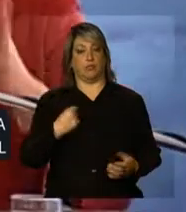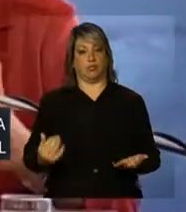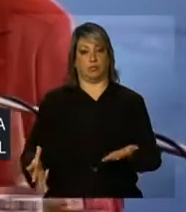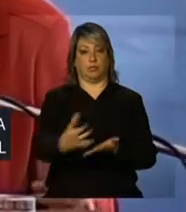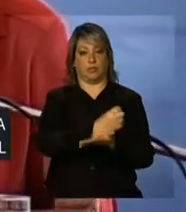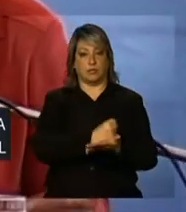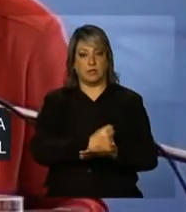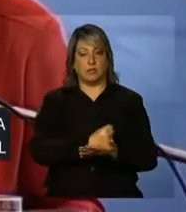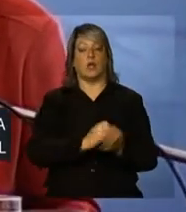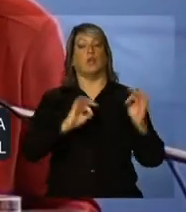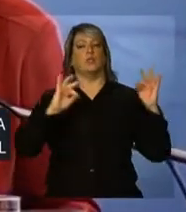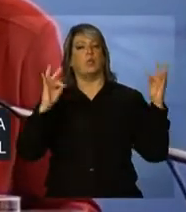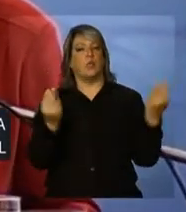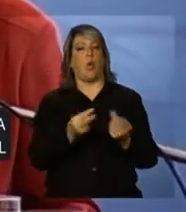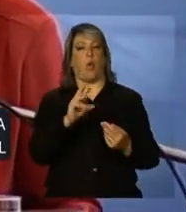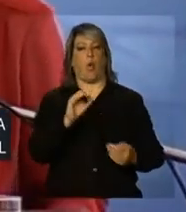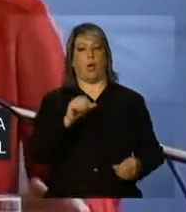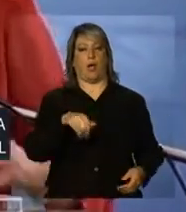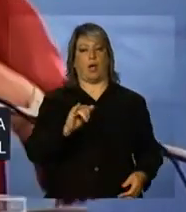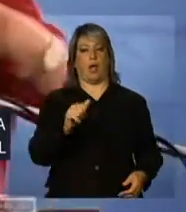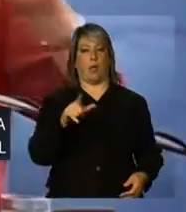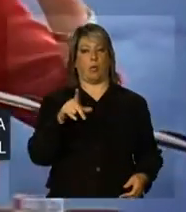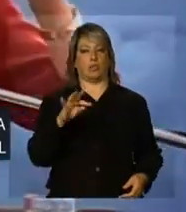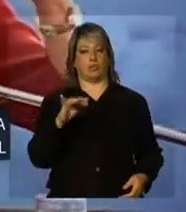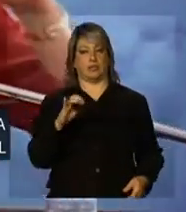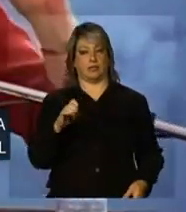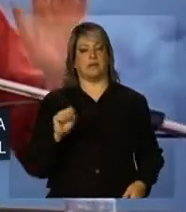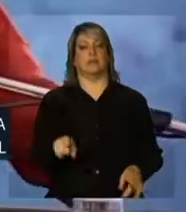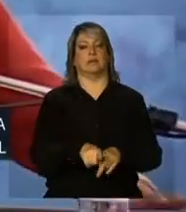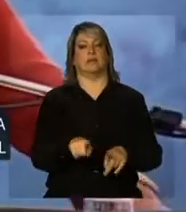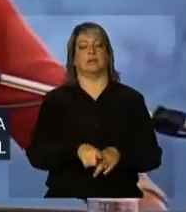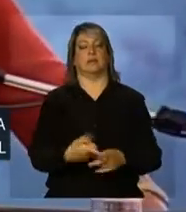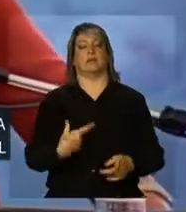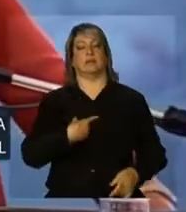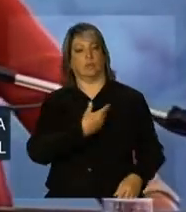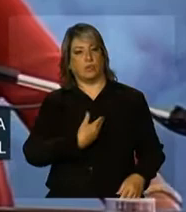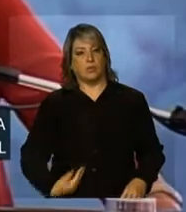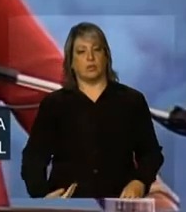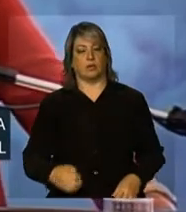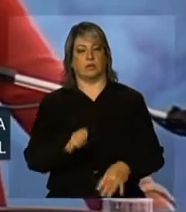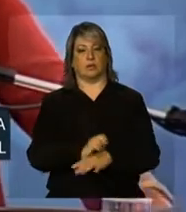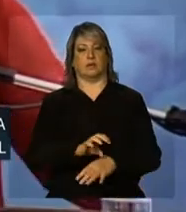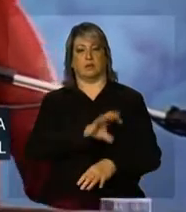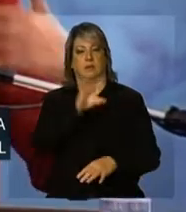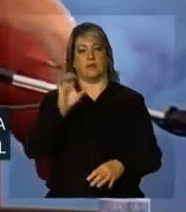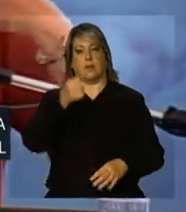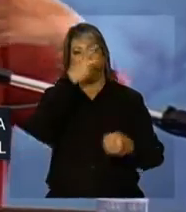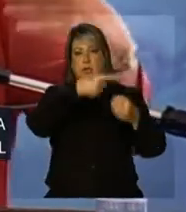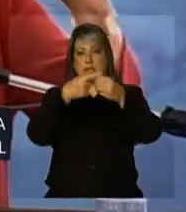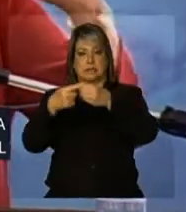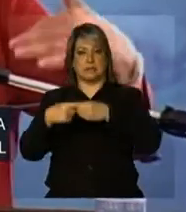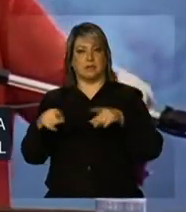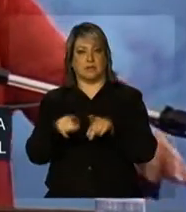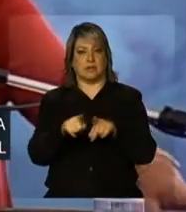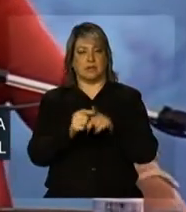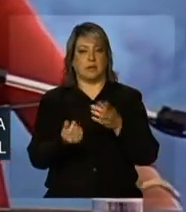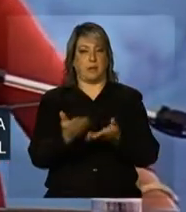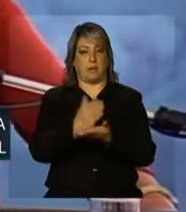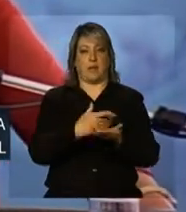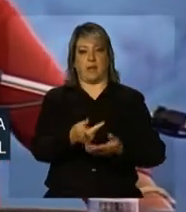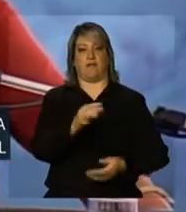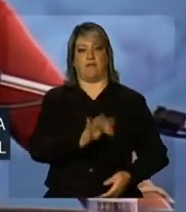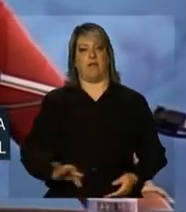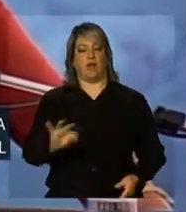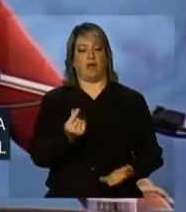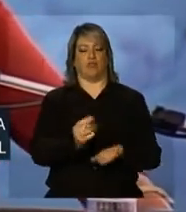mas todos os royalties EA participação especial do estado dos Municípios e a parte da União